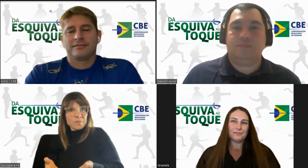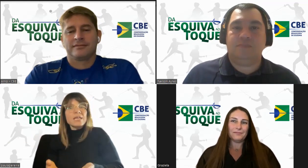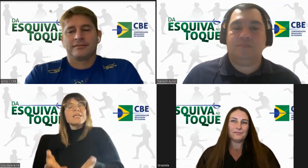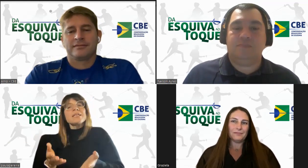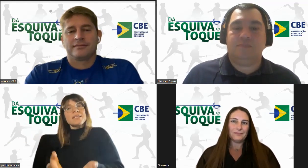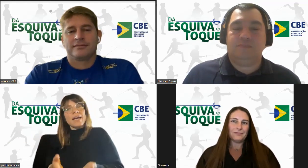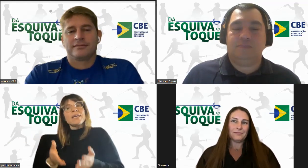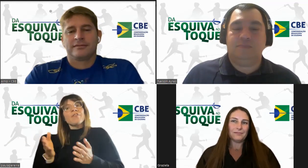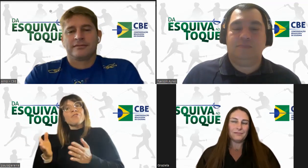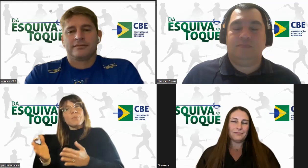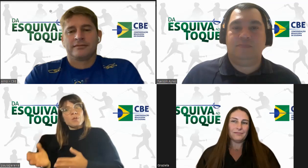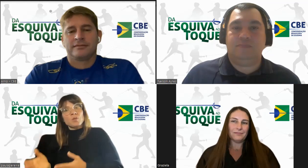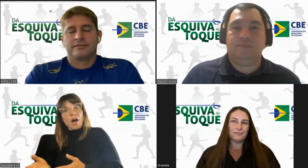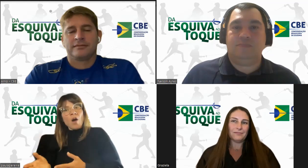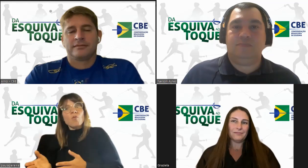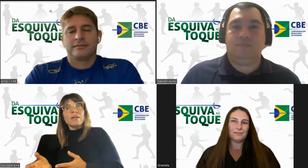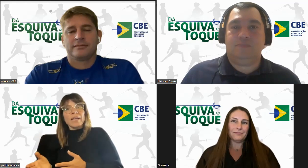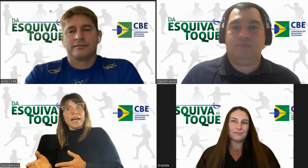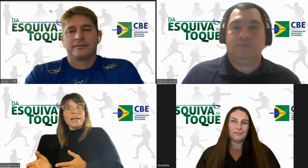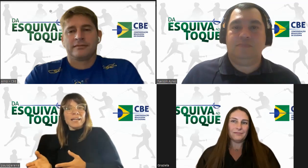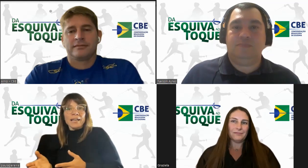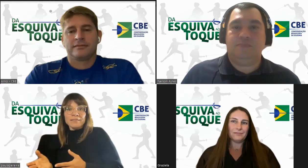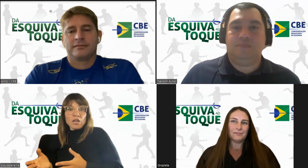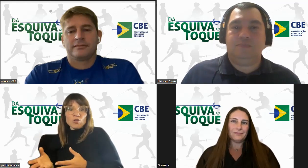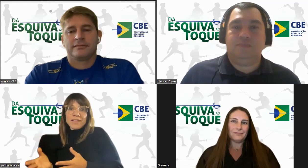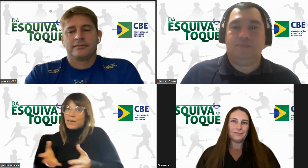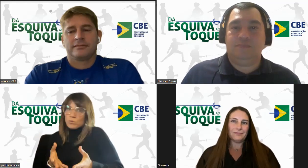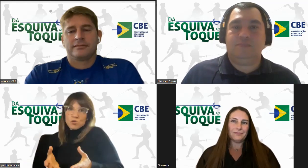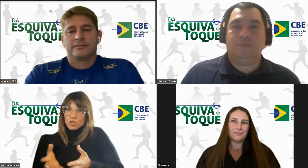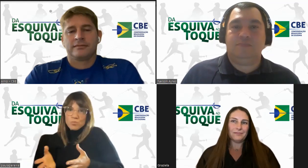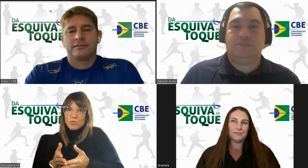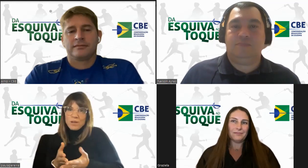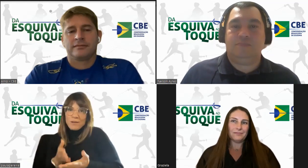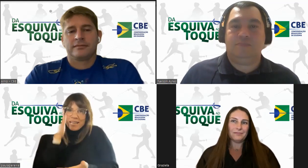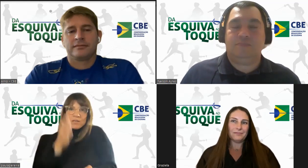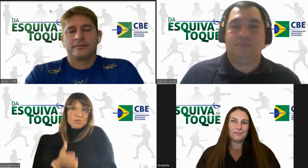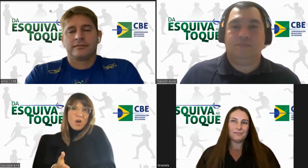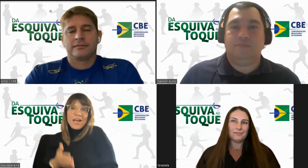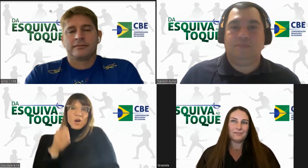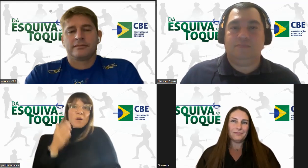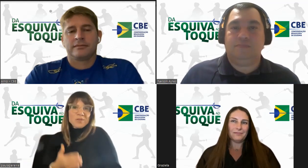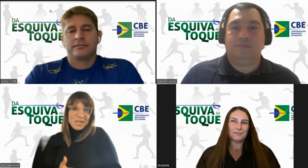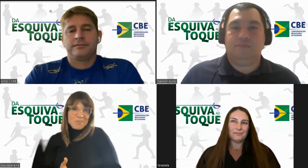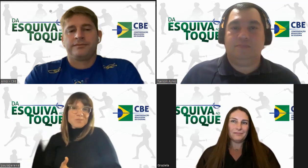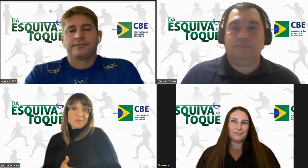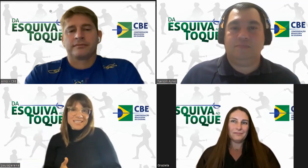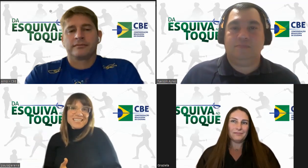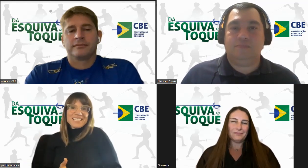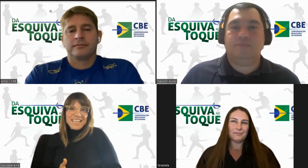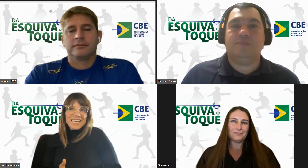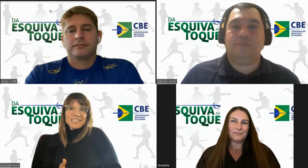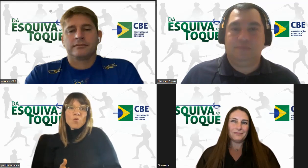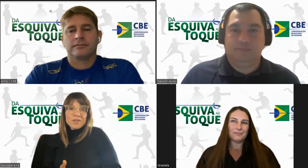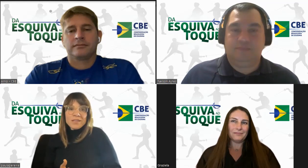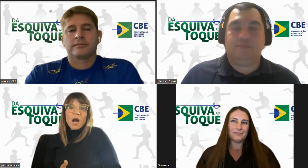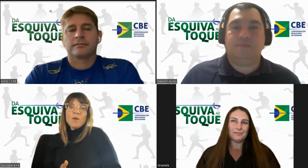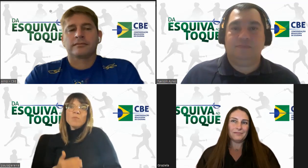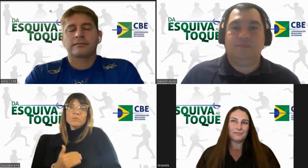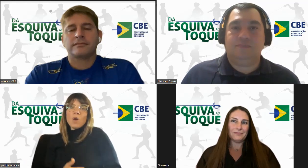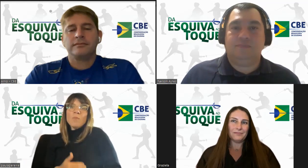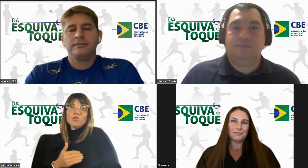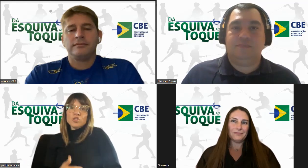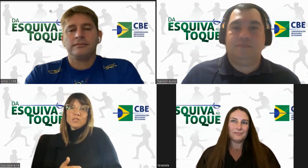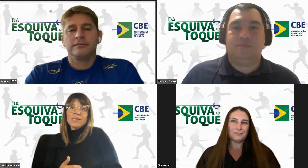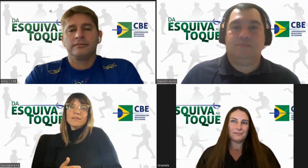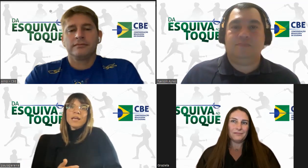competições E aí a vida pessoal né ela tá dentro disso porque o atleta é um só é uma única pessoa né então o